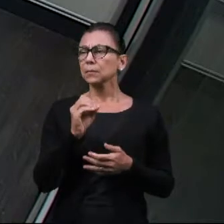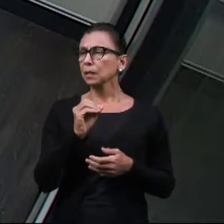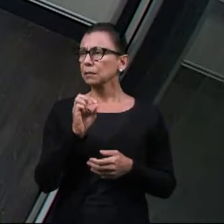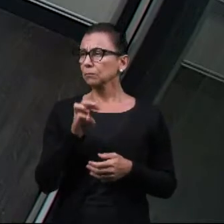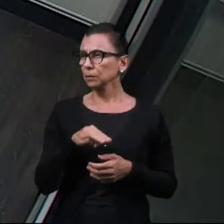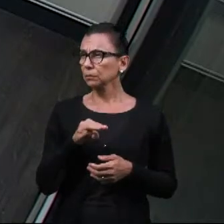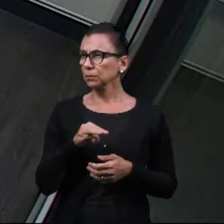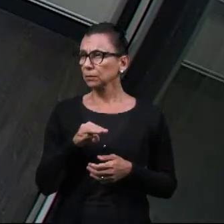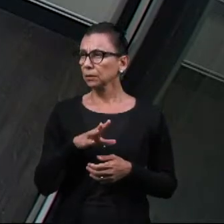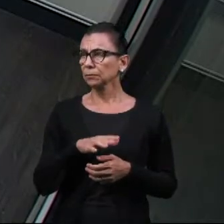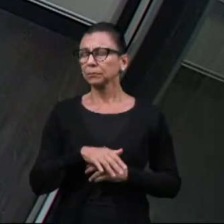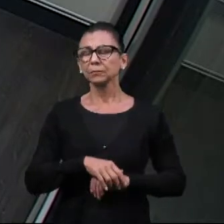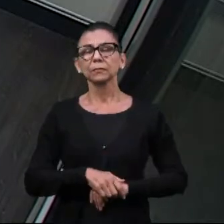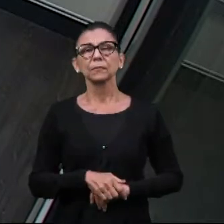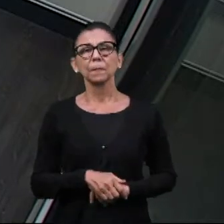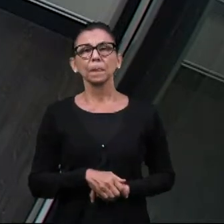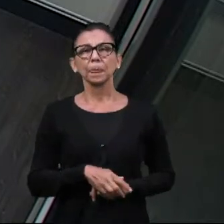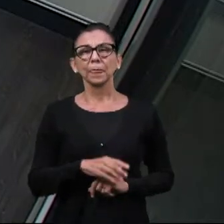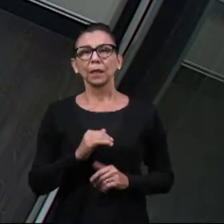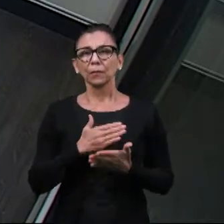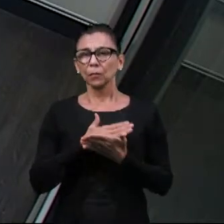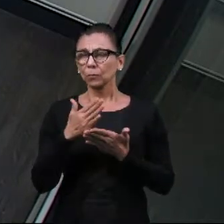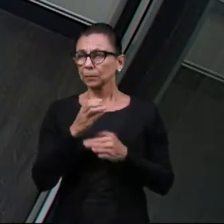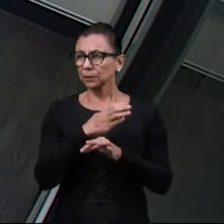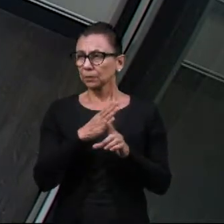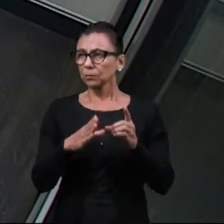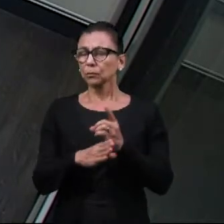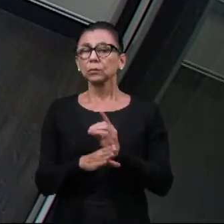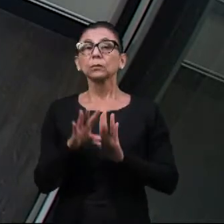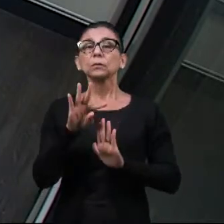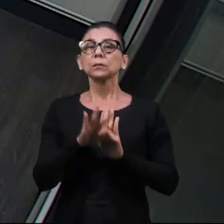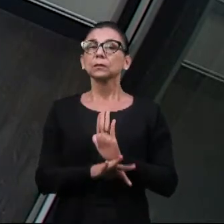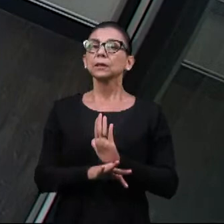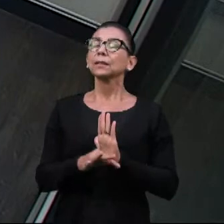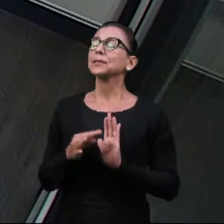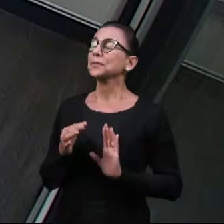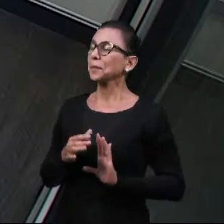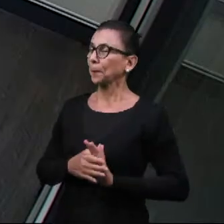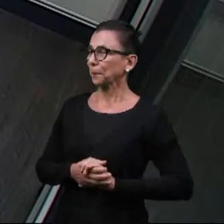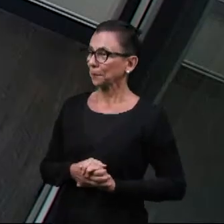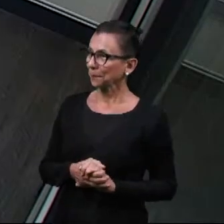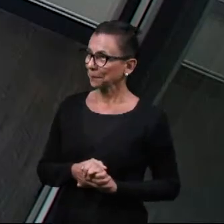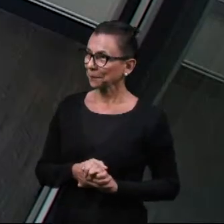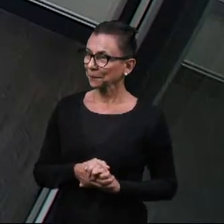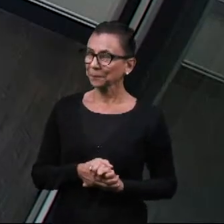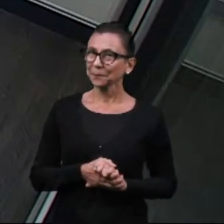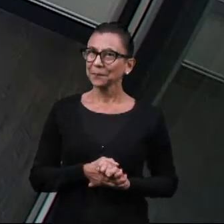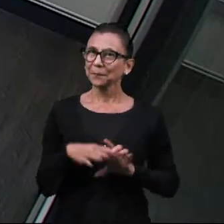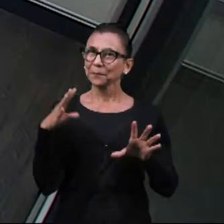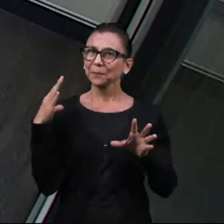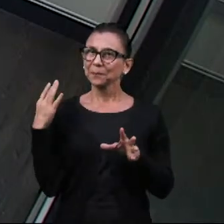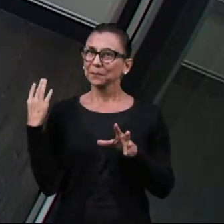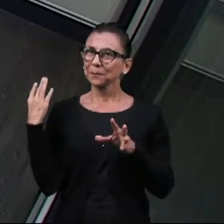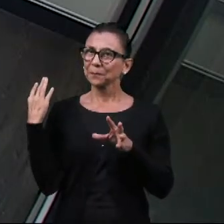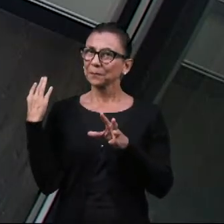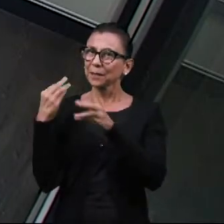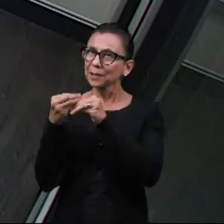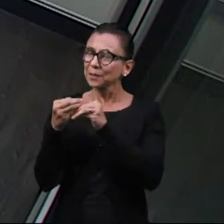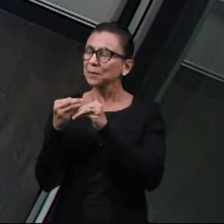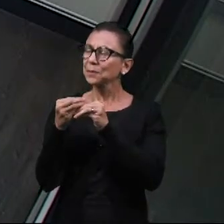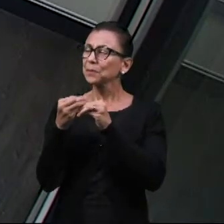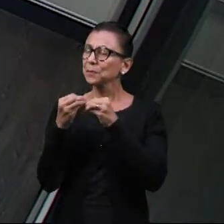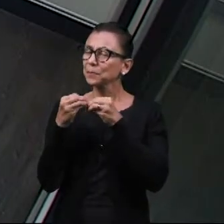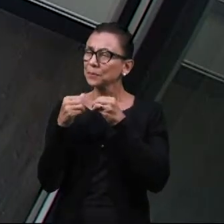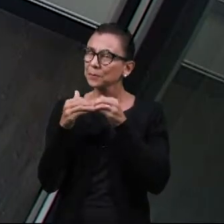Já são 7h50. Qual será o texto que o senhor irá trazer e qual, o senhor poderia fazer uma breve introdução da